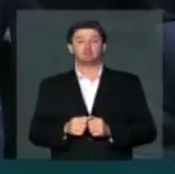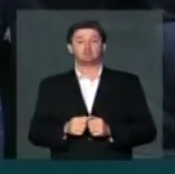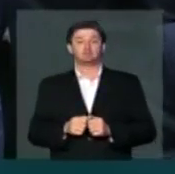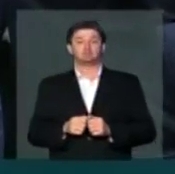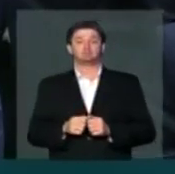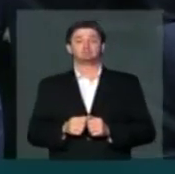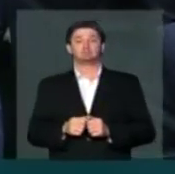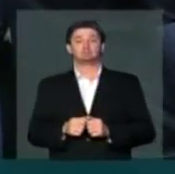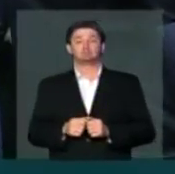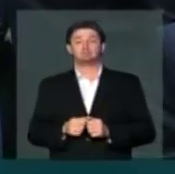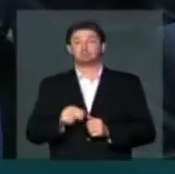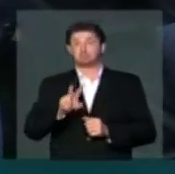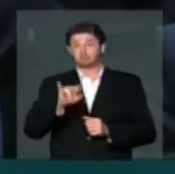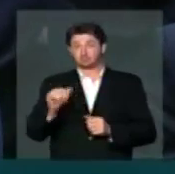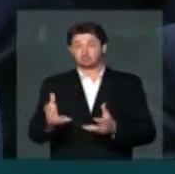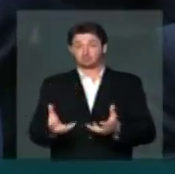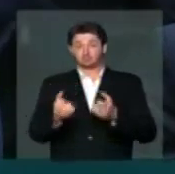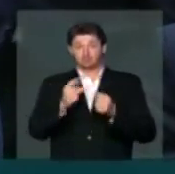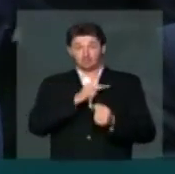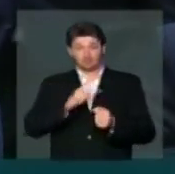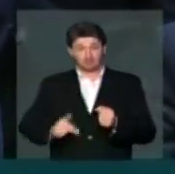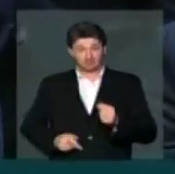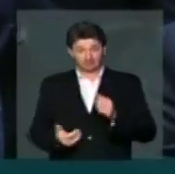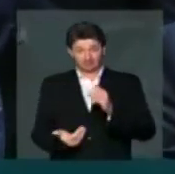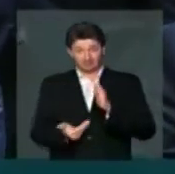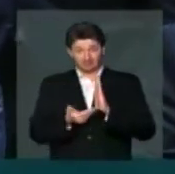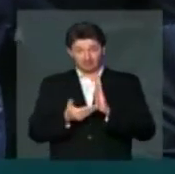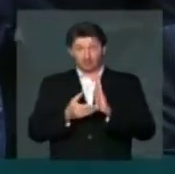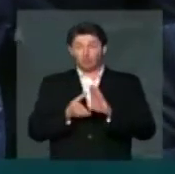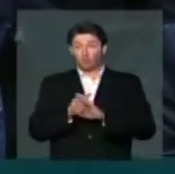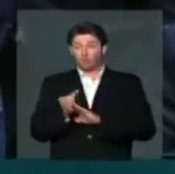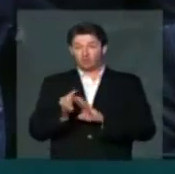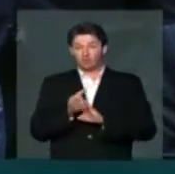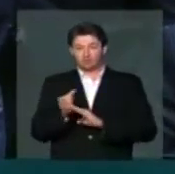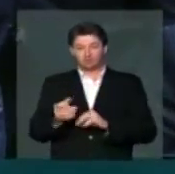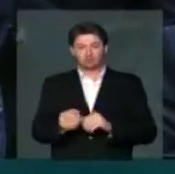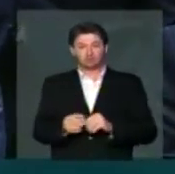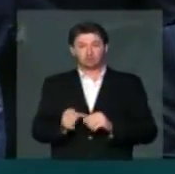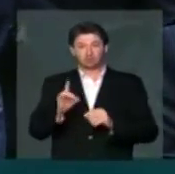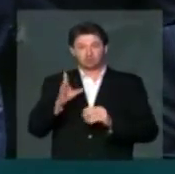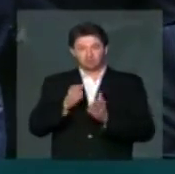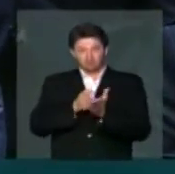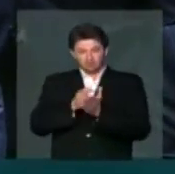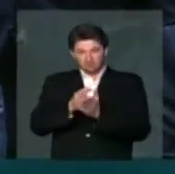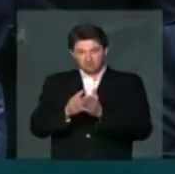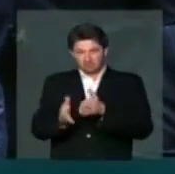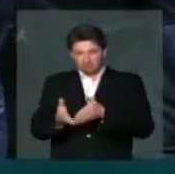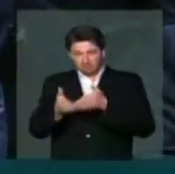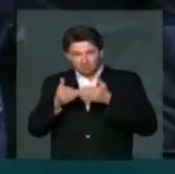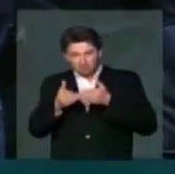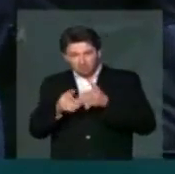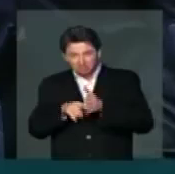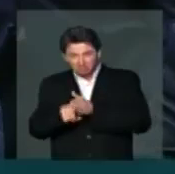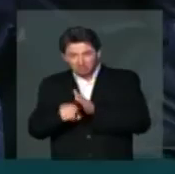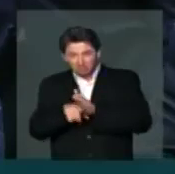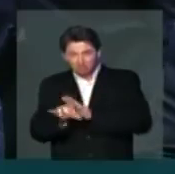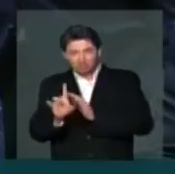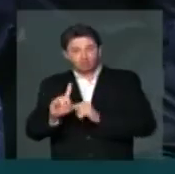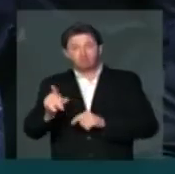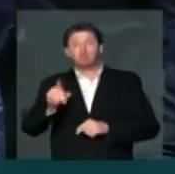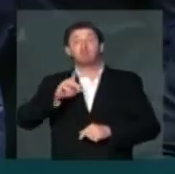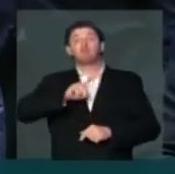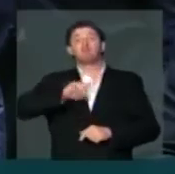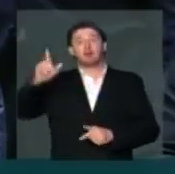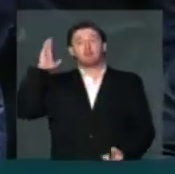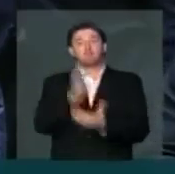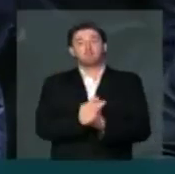interpelar, vai receber da presidência dessa casa a orientação de não se ater a uma interpelação, e sim partir para